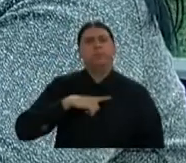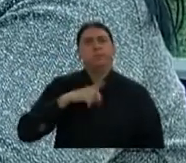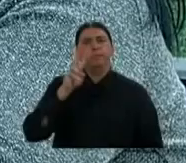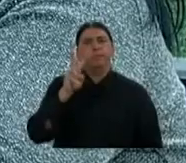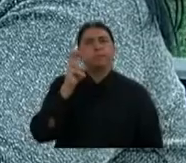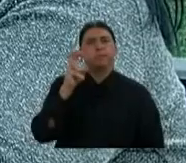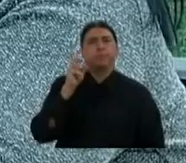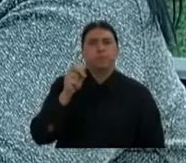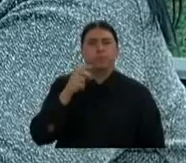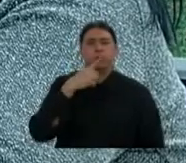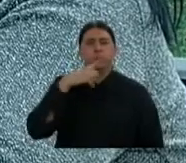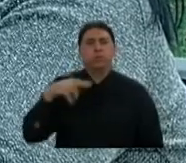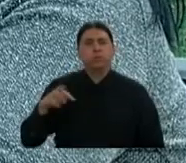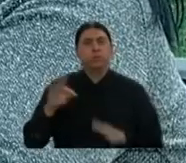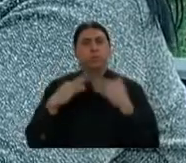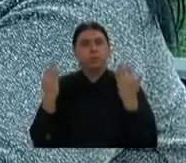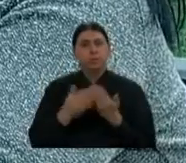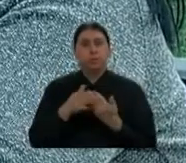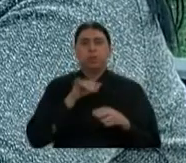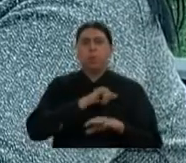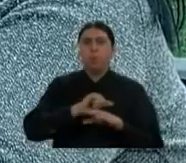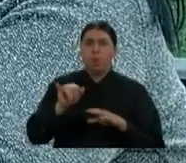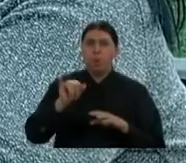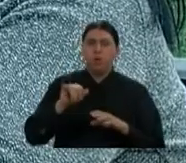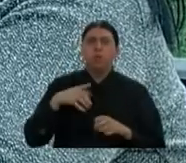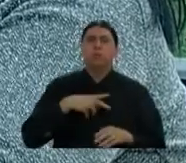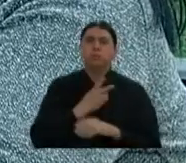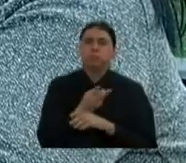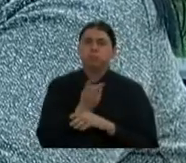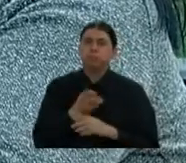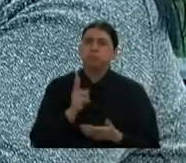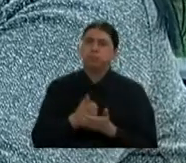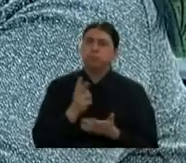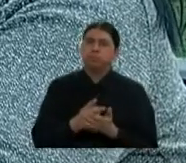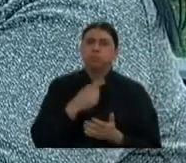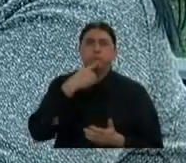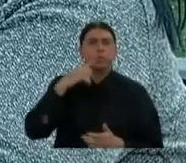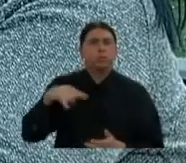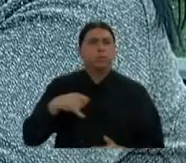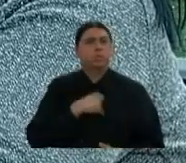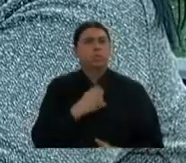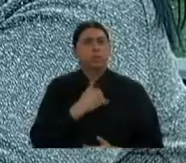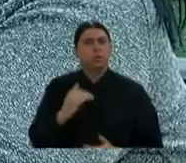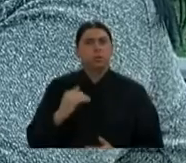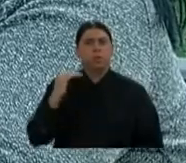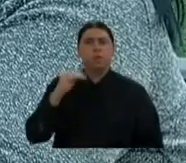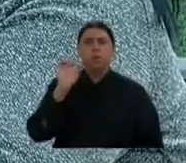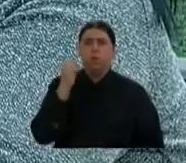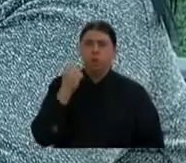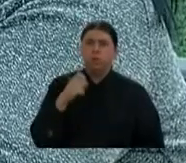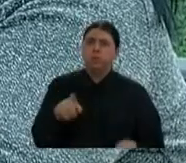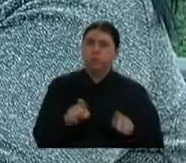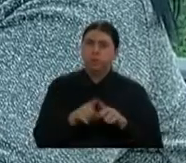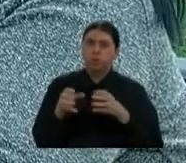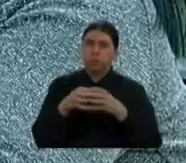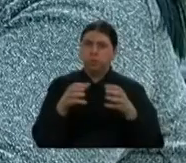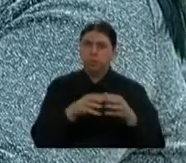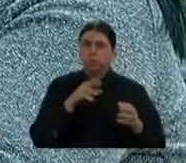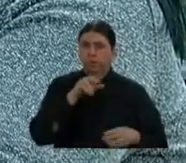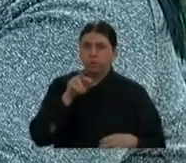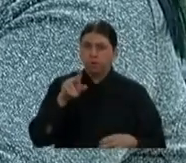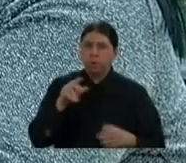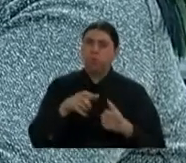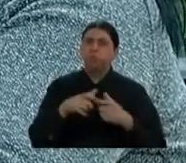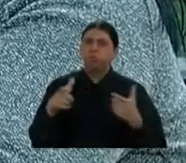crianças vivendo em família através da busca ativa são elas crianças maiores de 8 anos de idade grupos de irmãos grandes